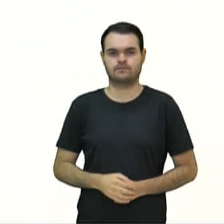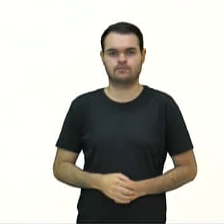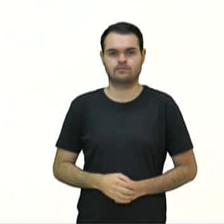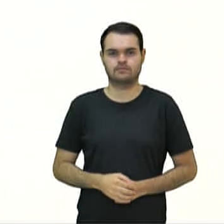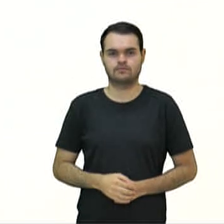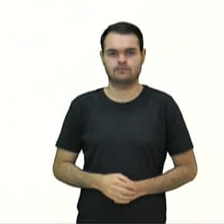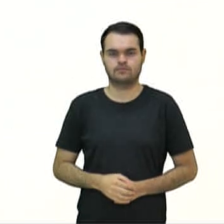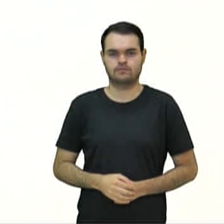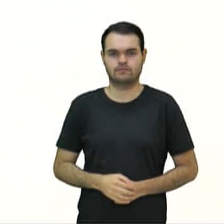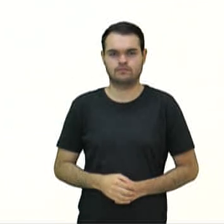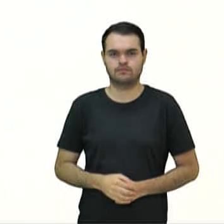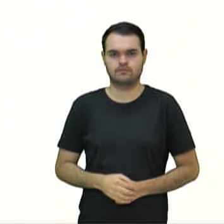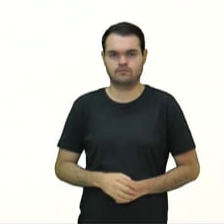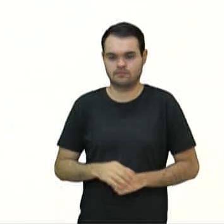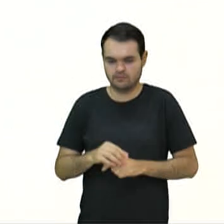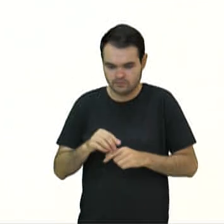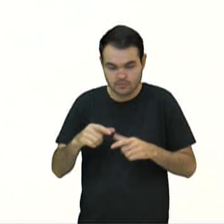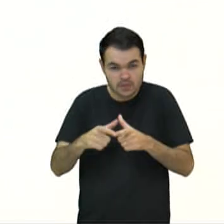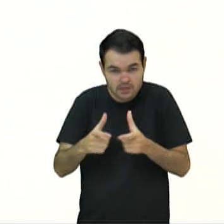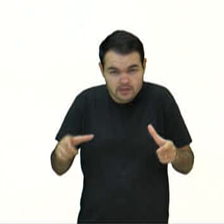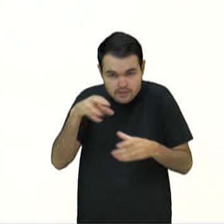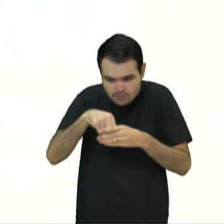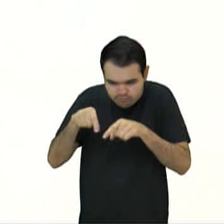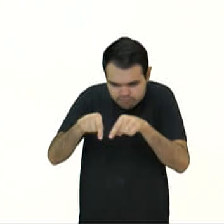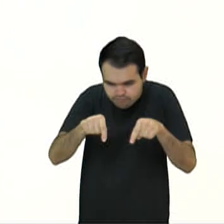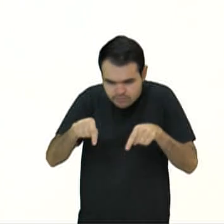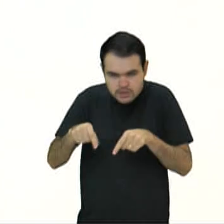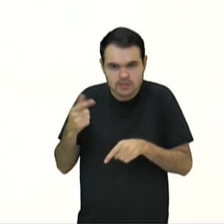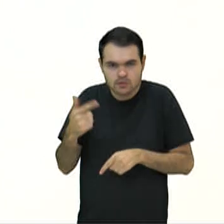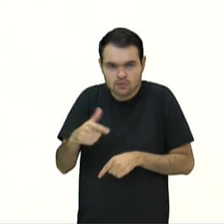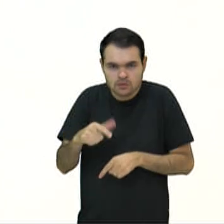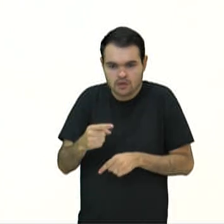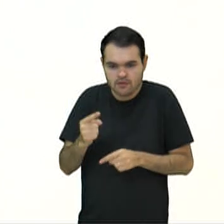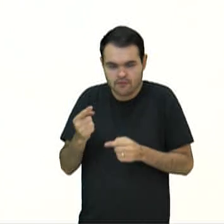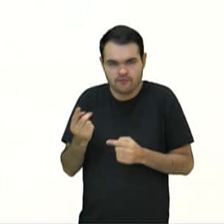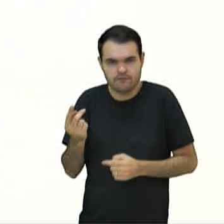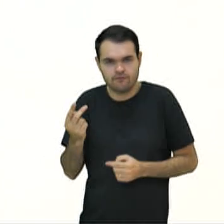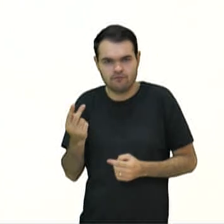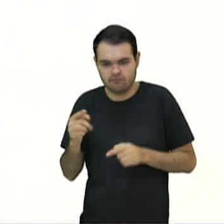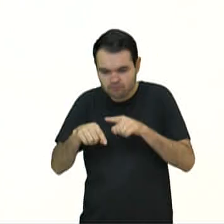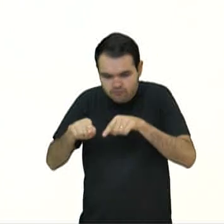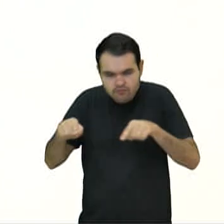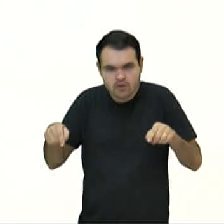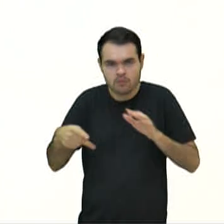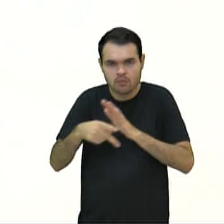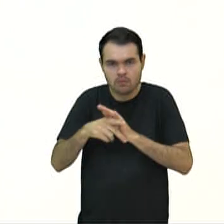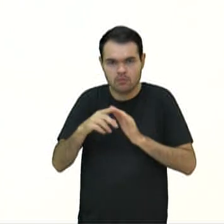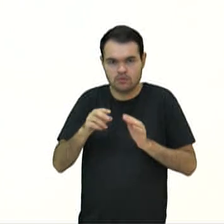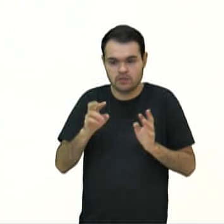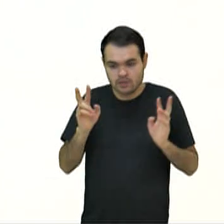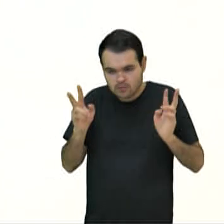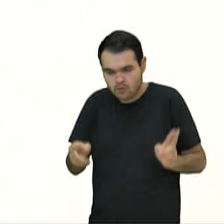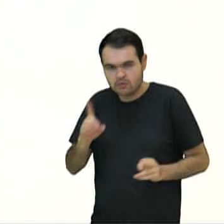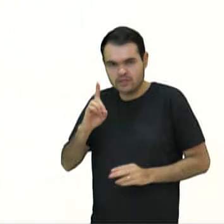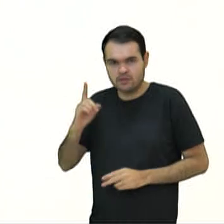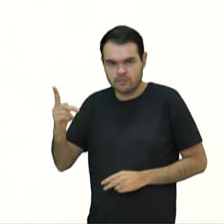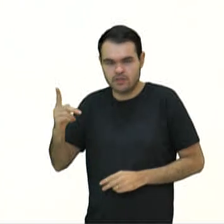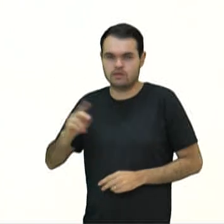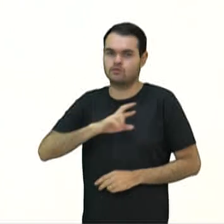Dispositivos que não apresentam valor de corrente elétrica proporcional a DDP são denominados de